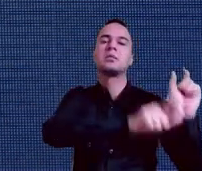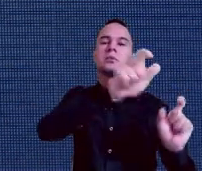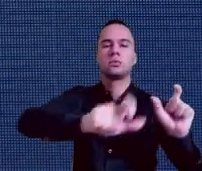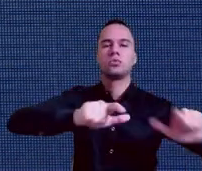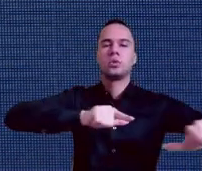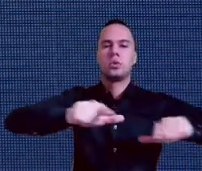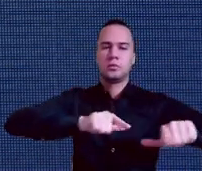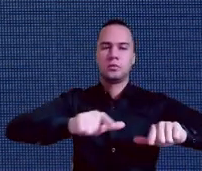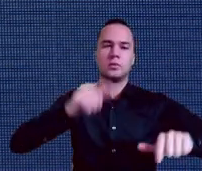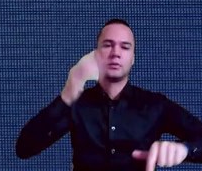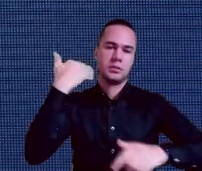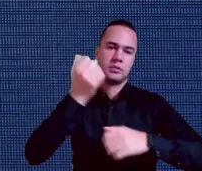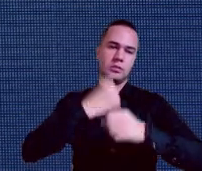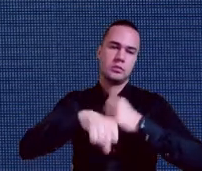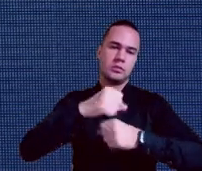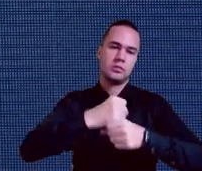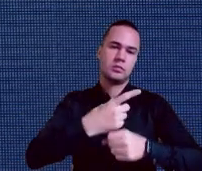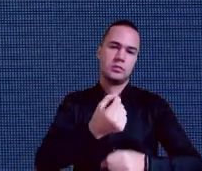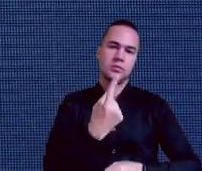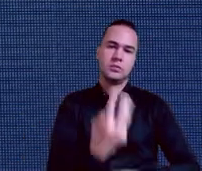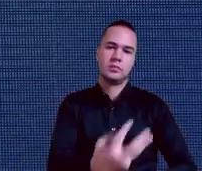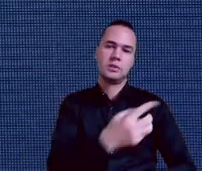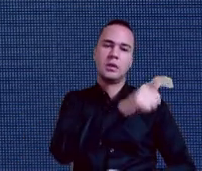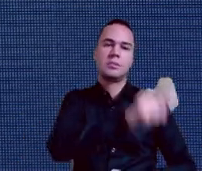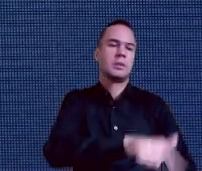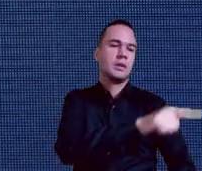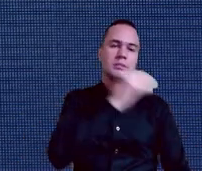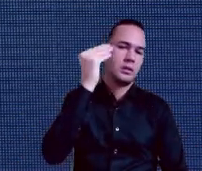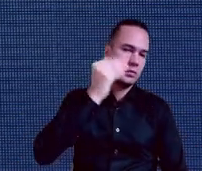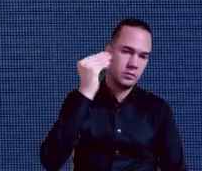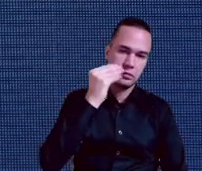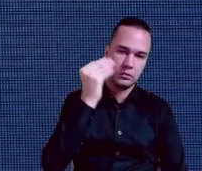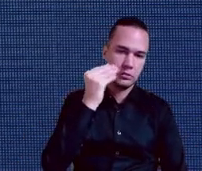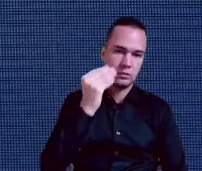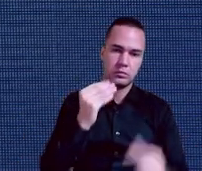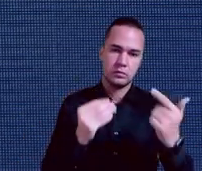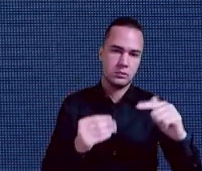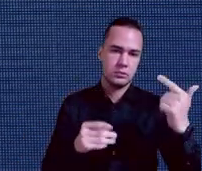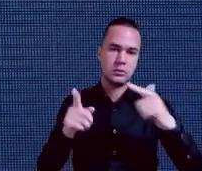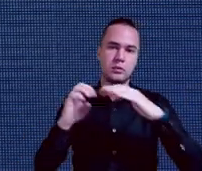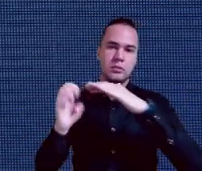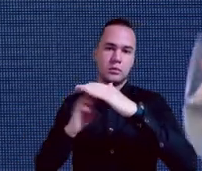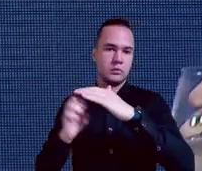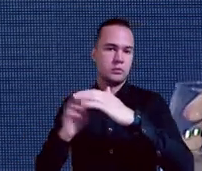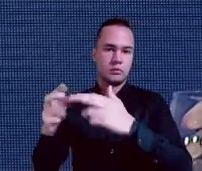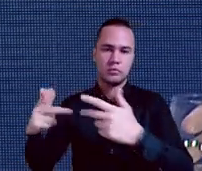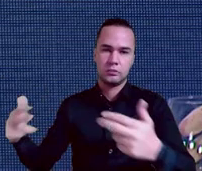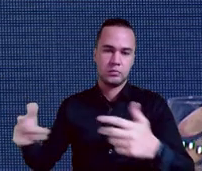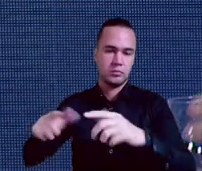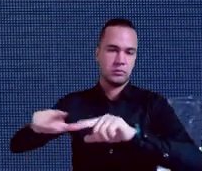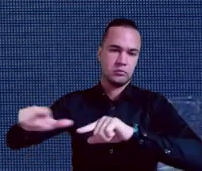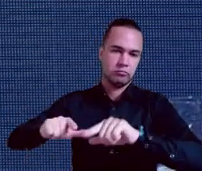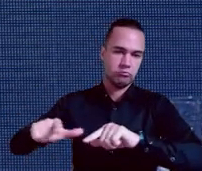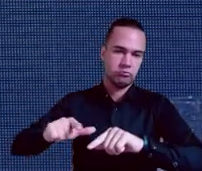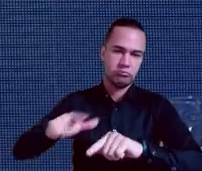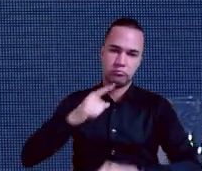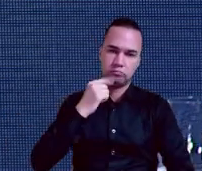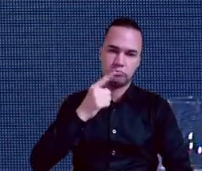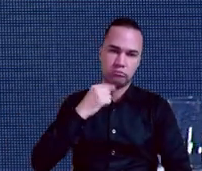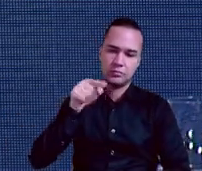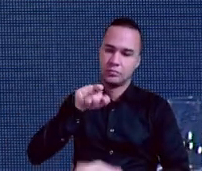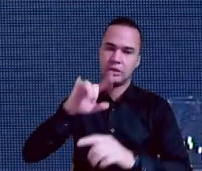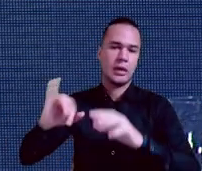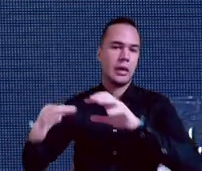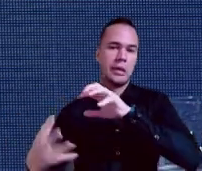12 13 a gente não tinha um talento com experiência de fazer empresas em Hyper grow de fazer empresas de expansão internacional de